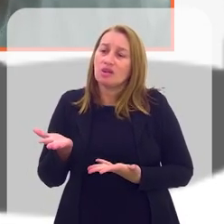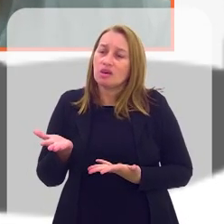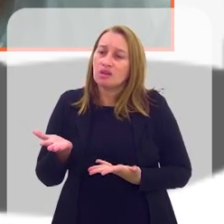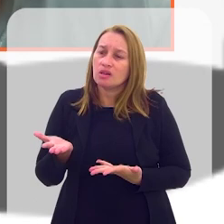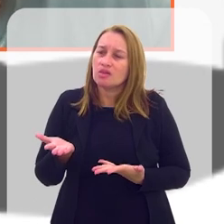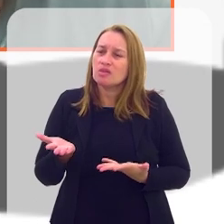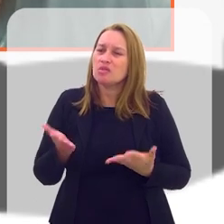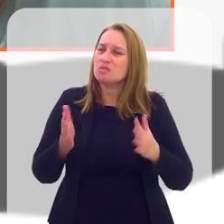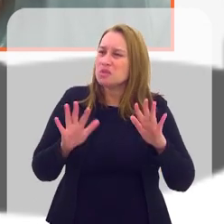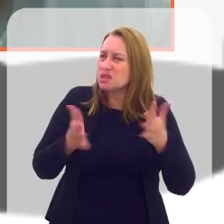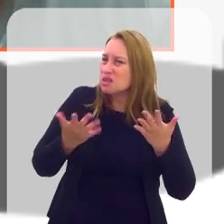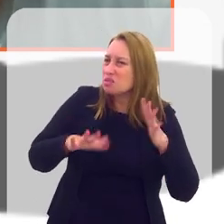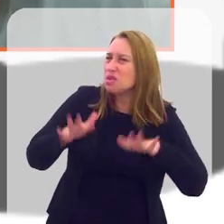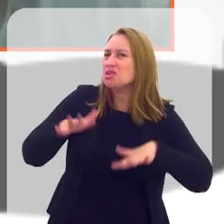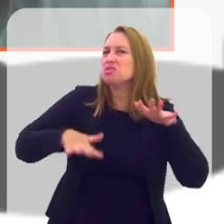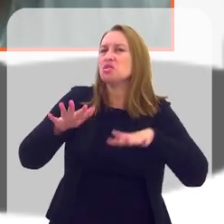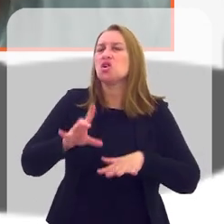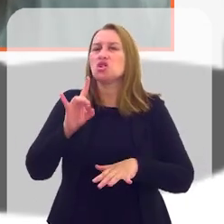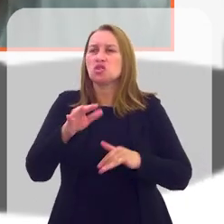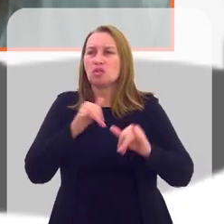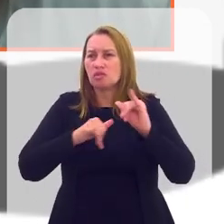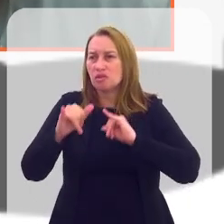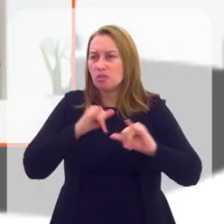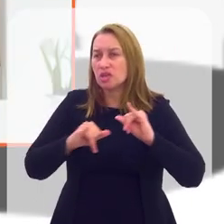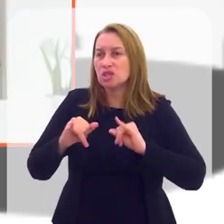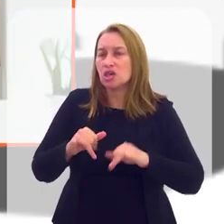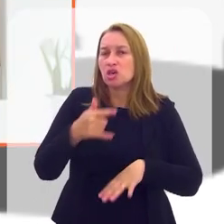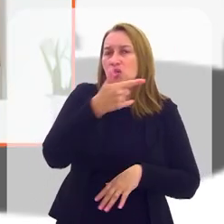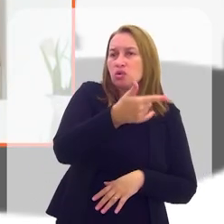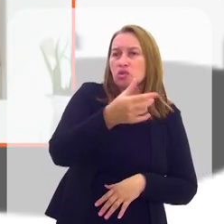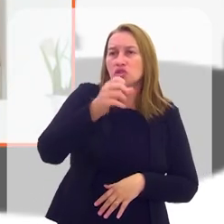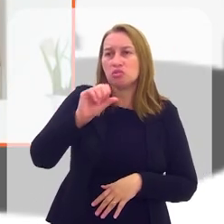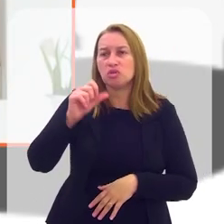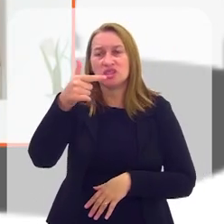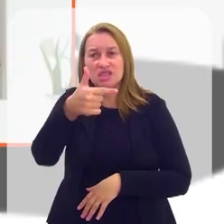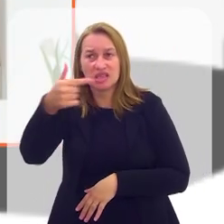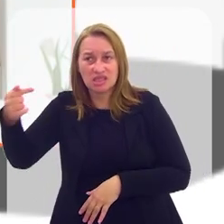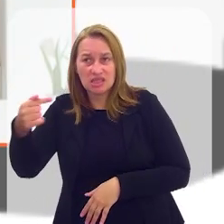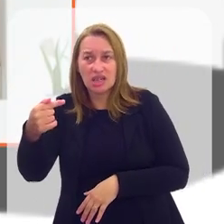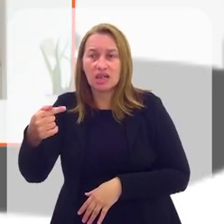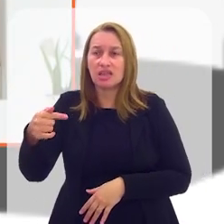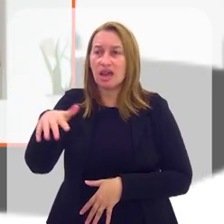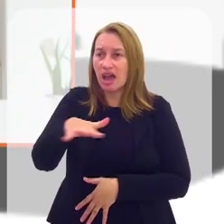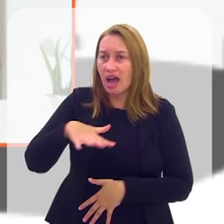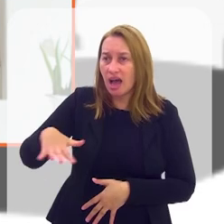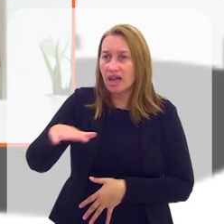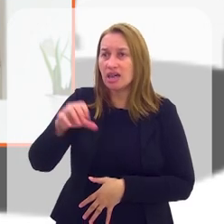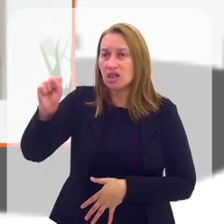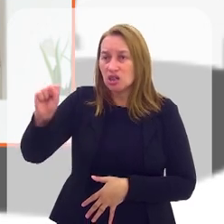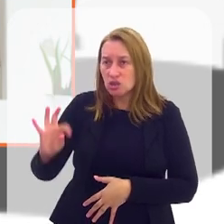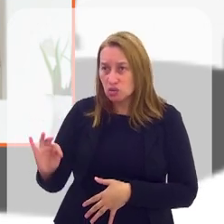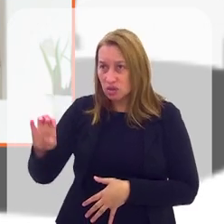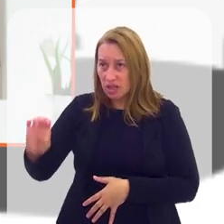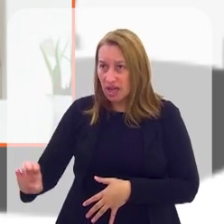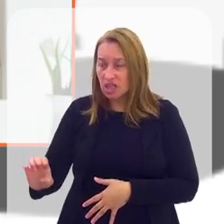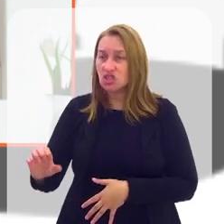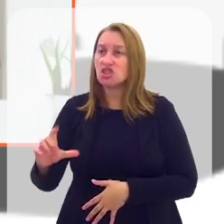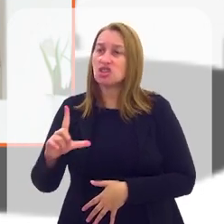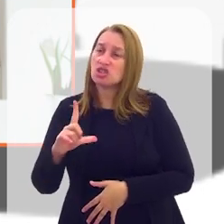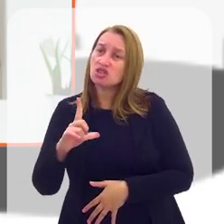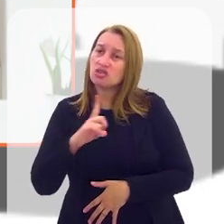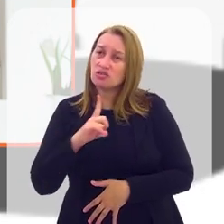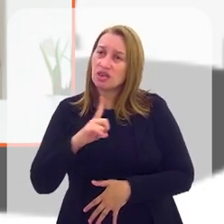rasa, somente com essas informações. Em 2017, deputado, a região sudeste era a que mais